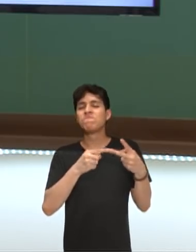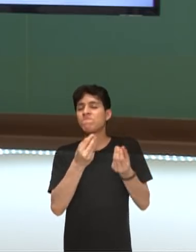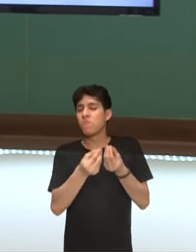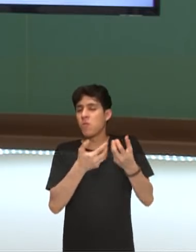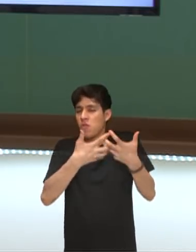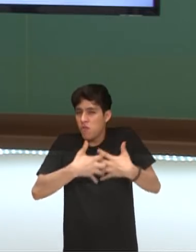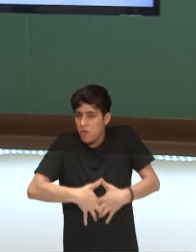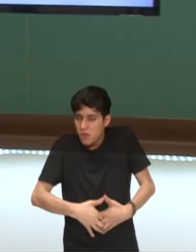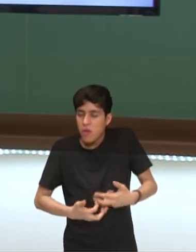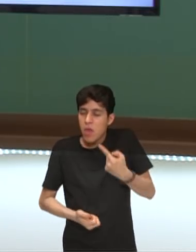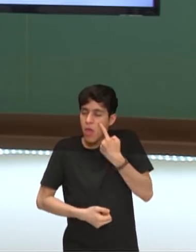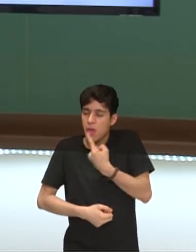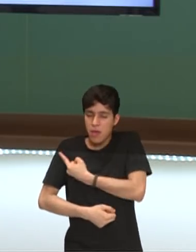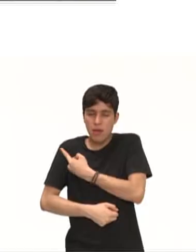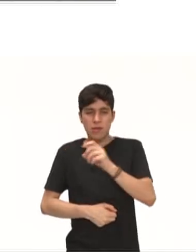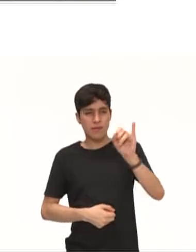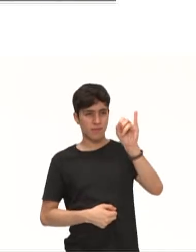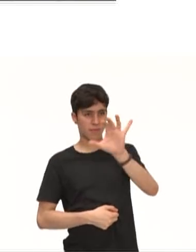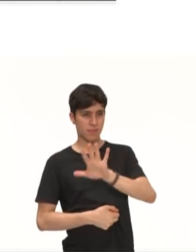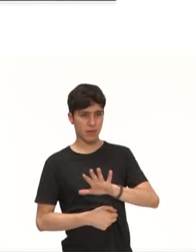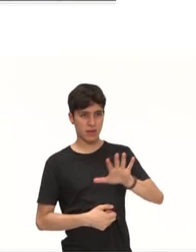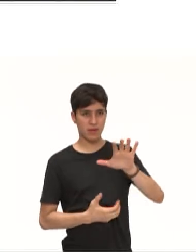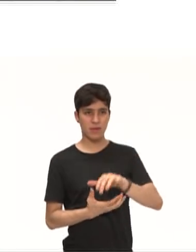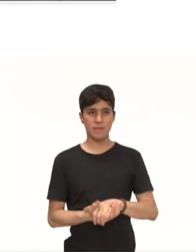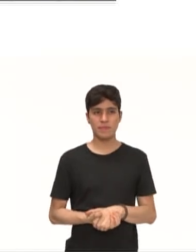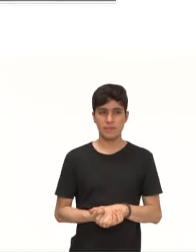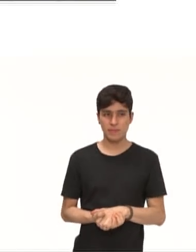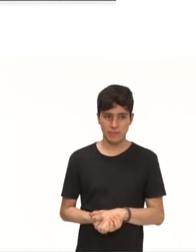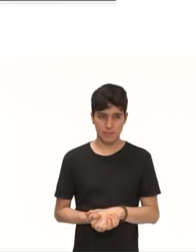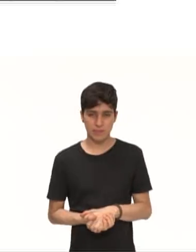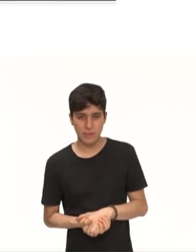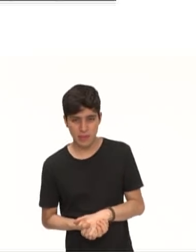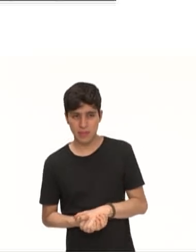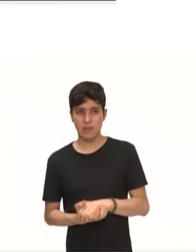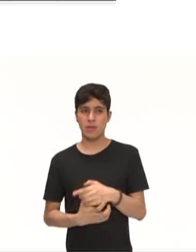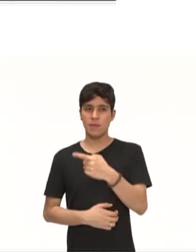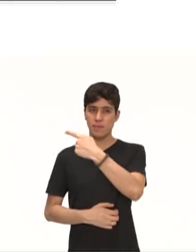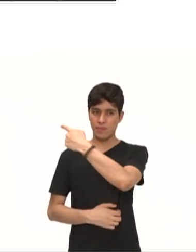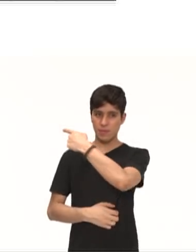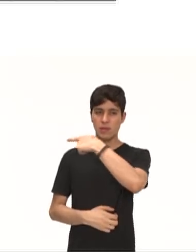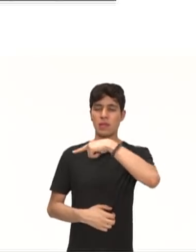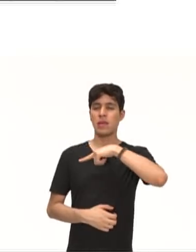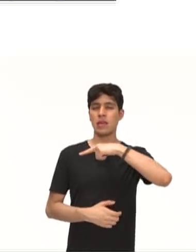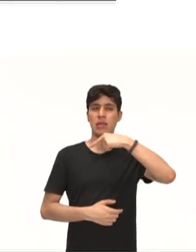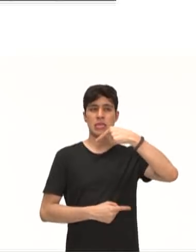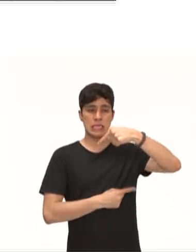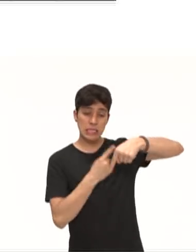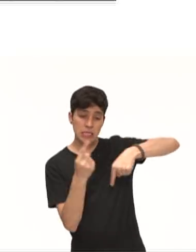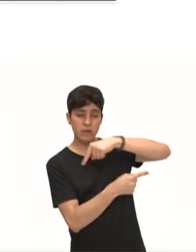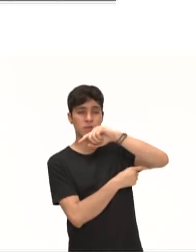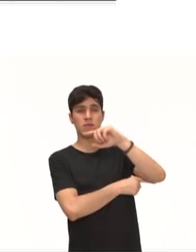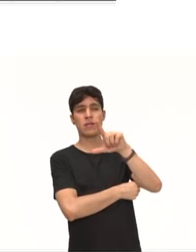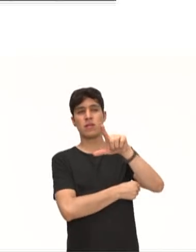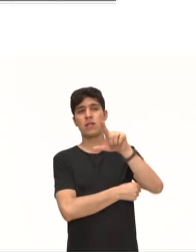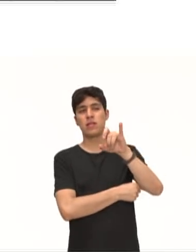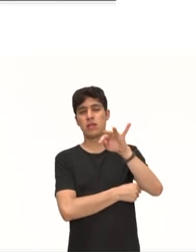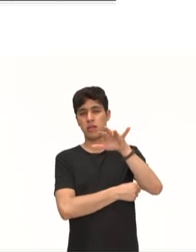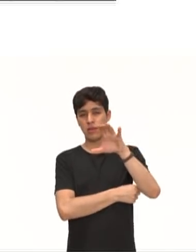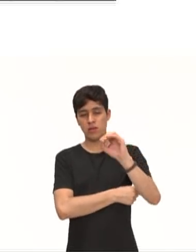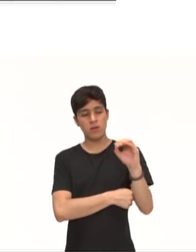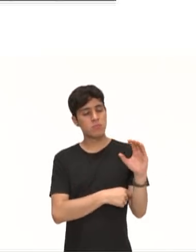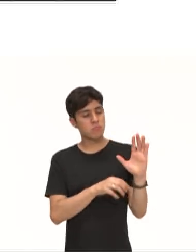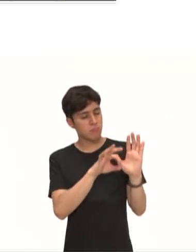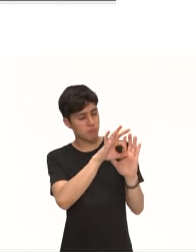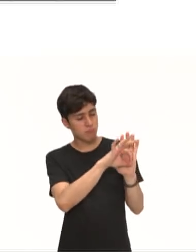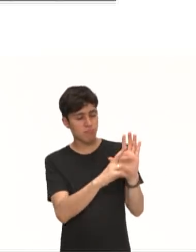analisando essa figurinha ali que está passando para vocês, o GIF. Tá? Então, tem um ciclo lítico, onde a célula que é infectada